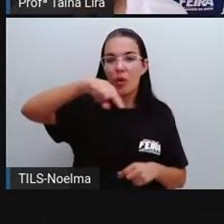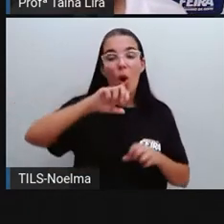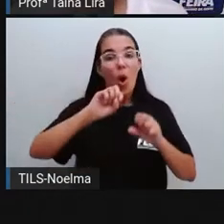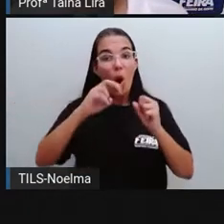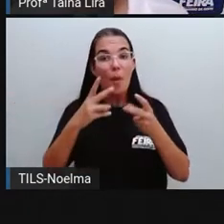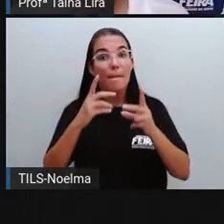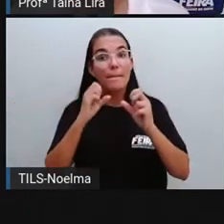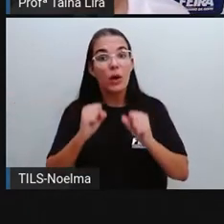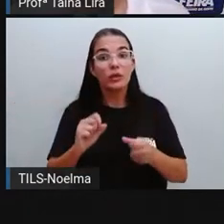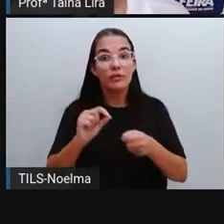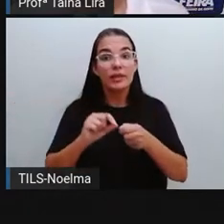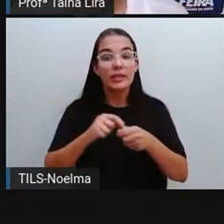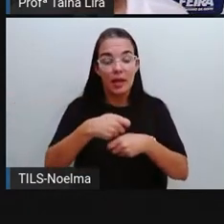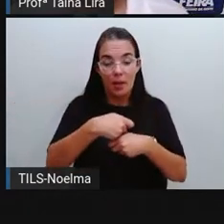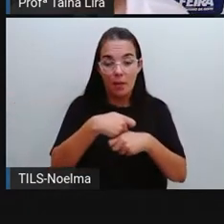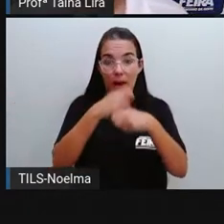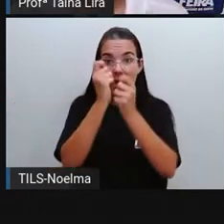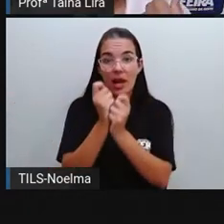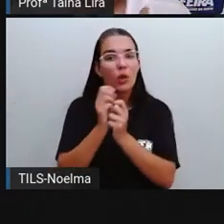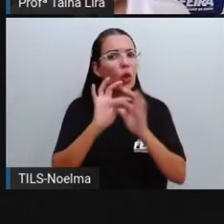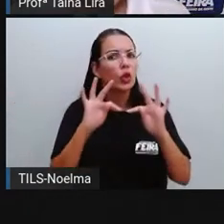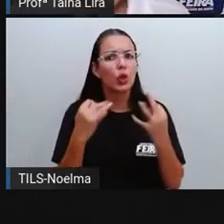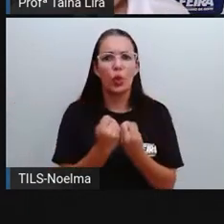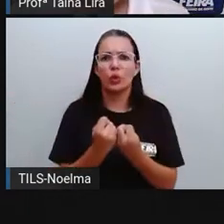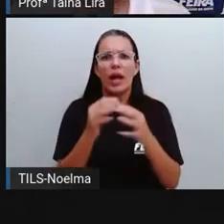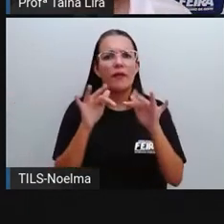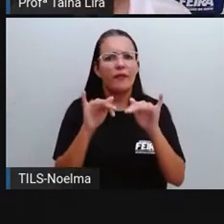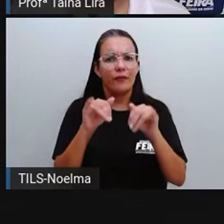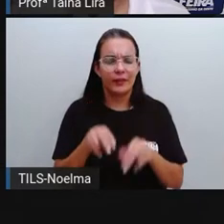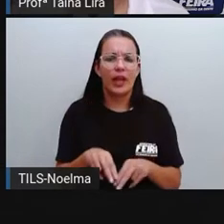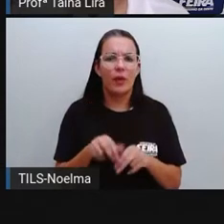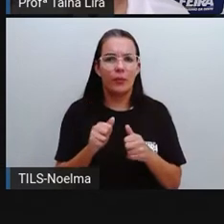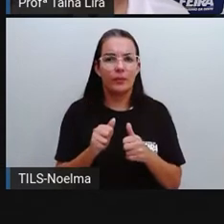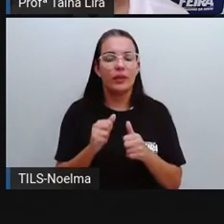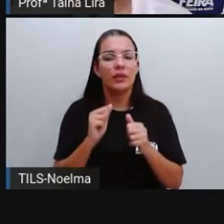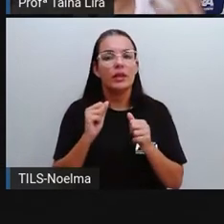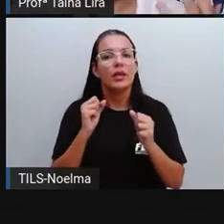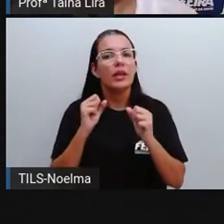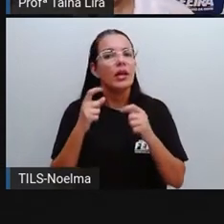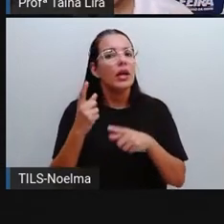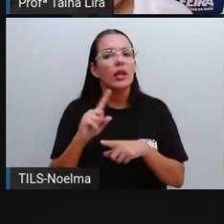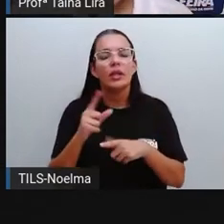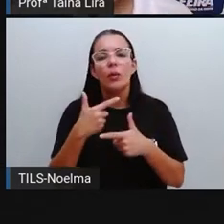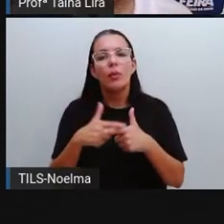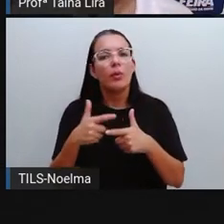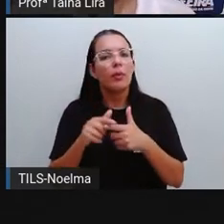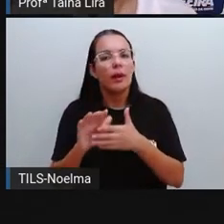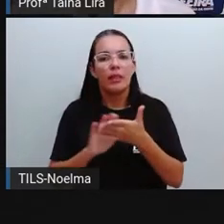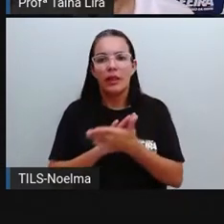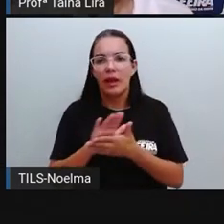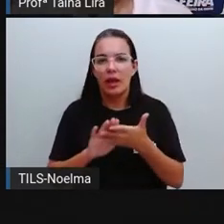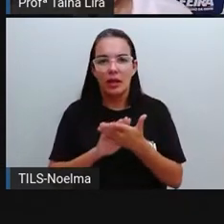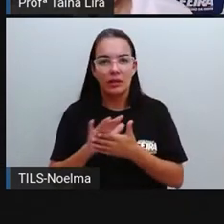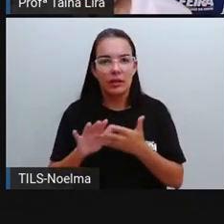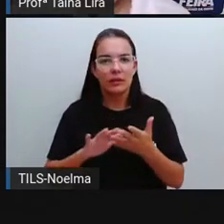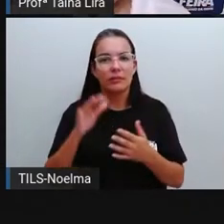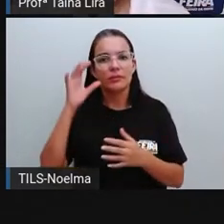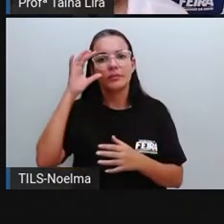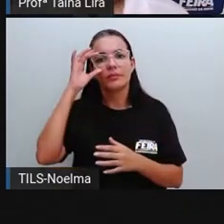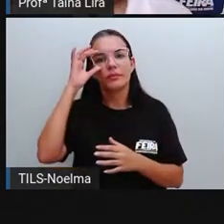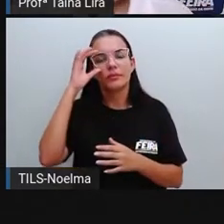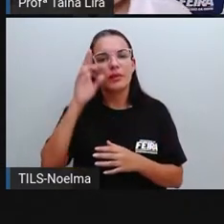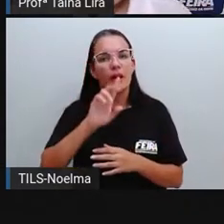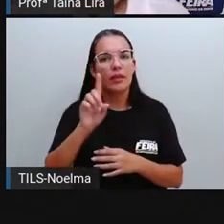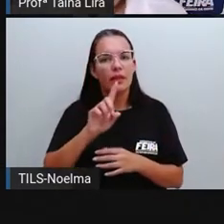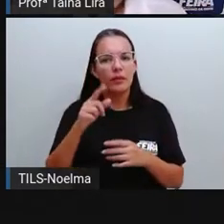com o baralho todo, tá bom? Não tem problema, a gente fez aqui uma demonstração para vocês, a gente não chegou a